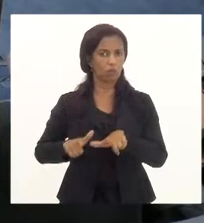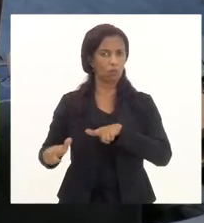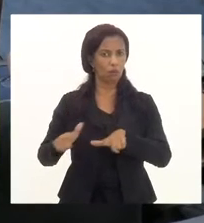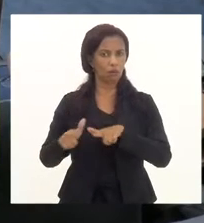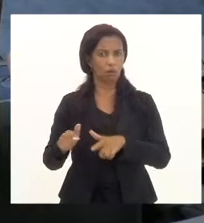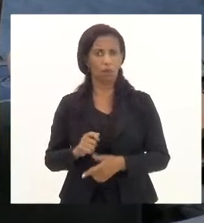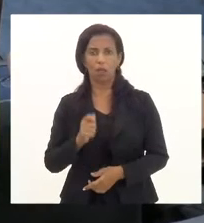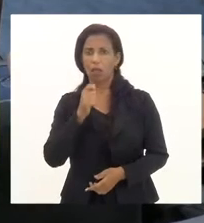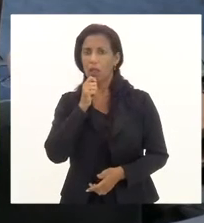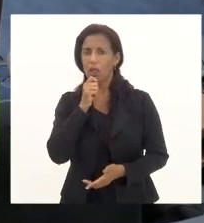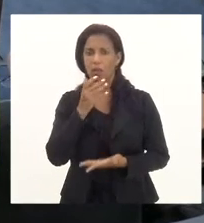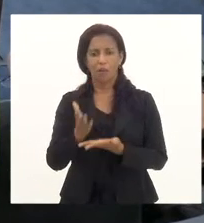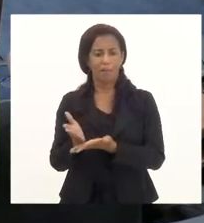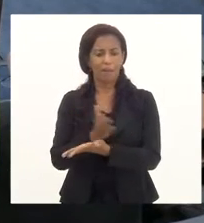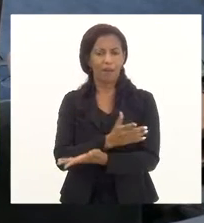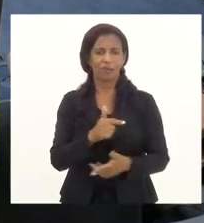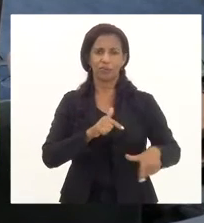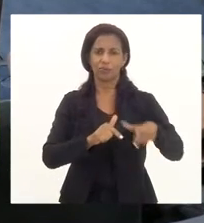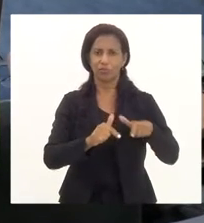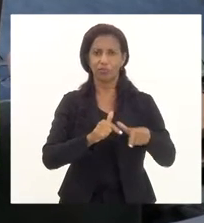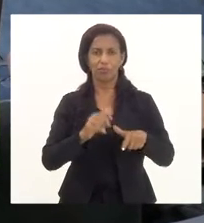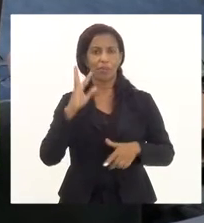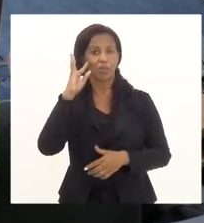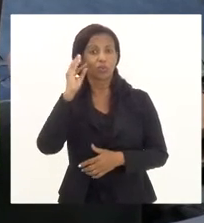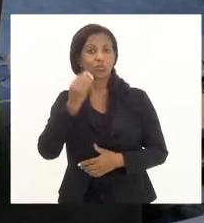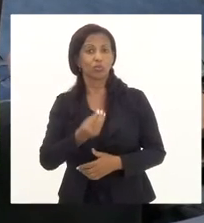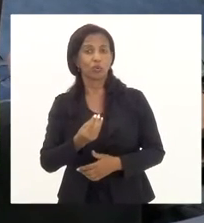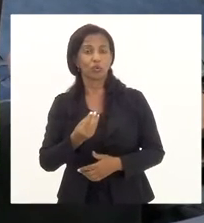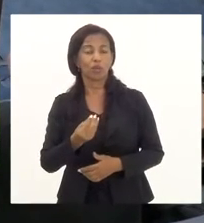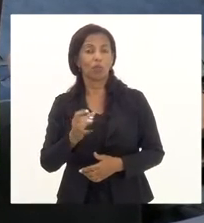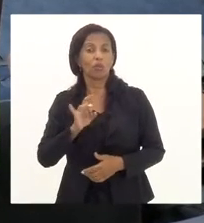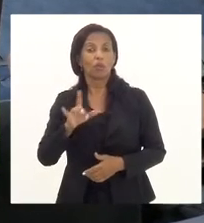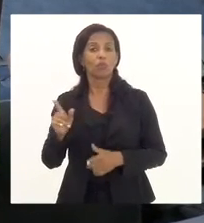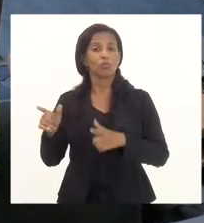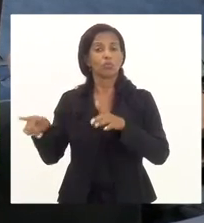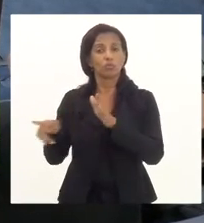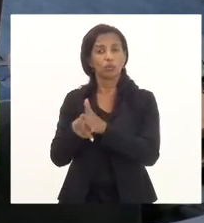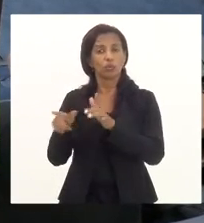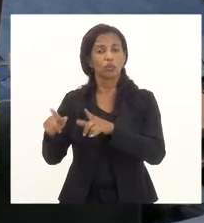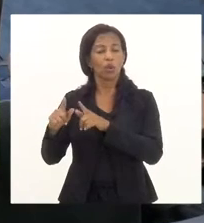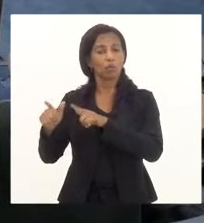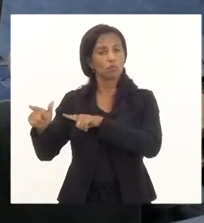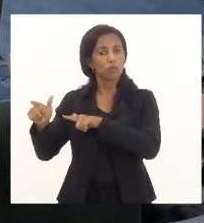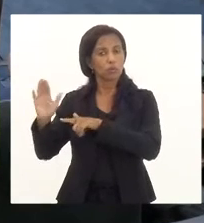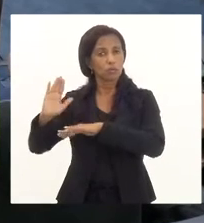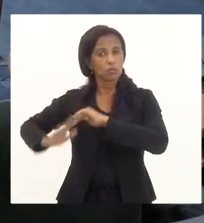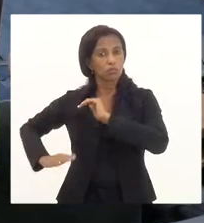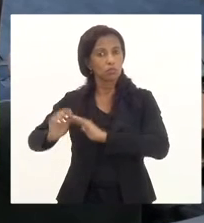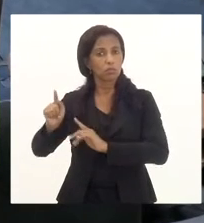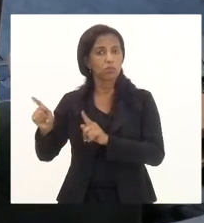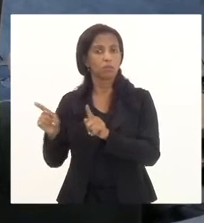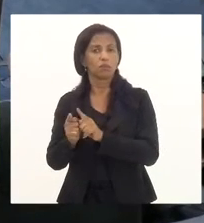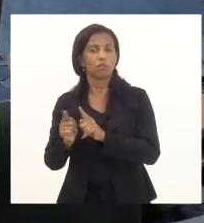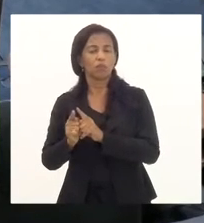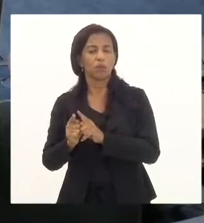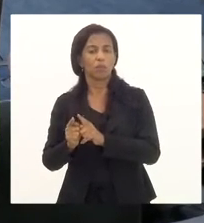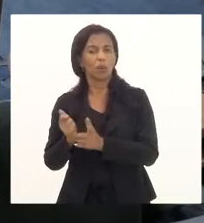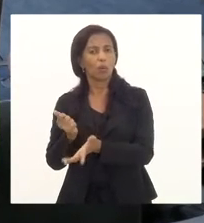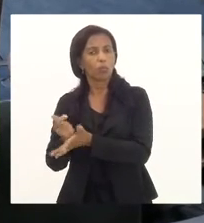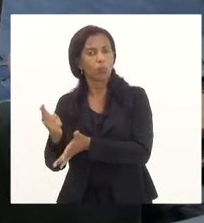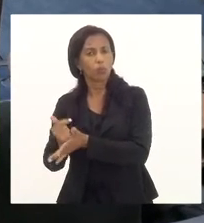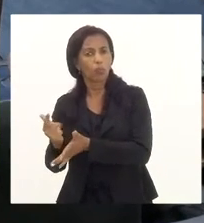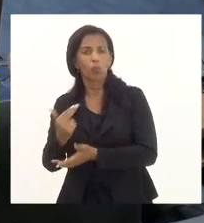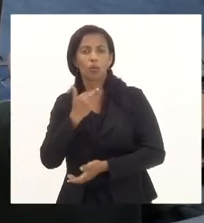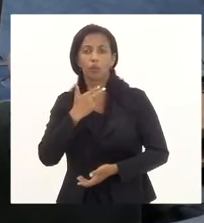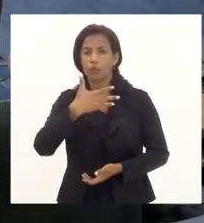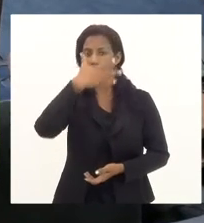servidor ele não é parte do problema mas da solução não só quanto a sua função mas também como consumidores